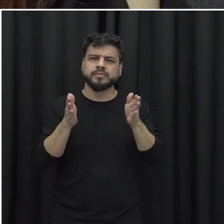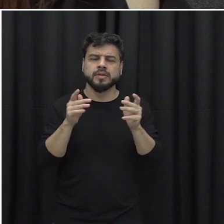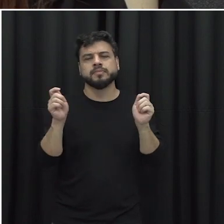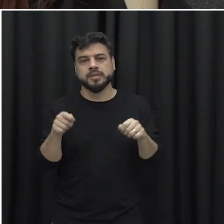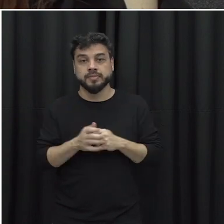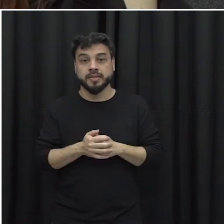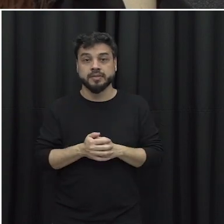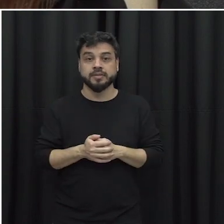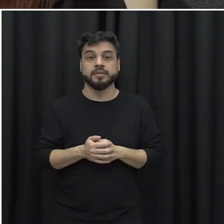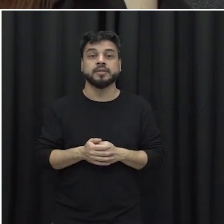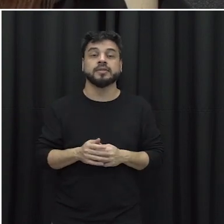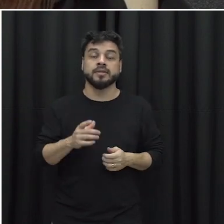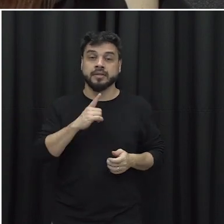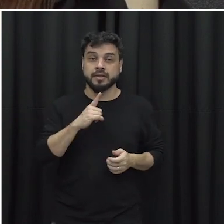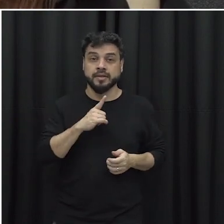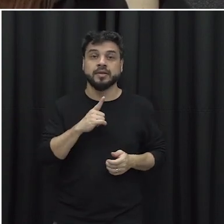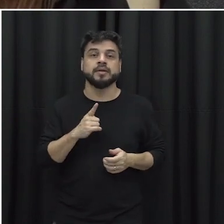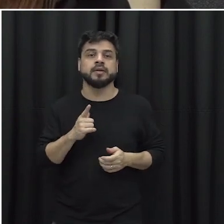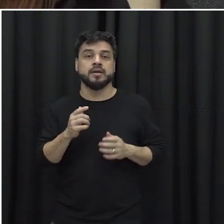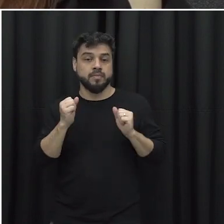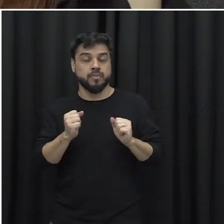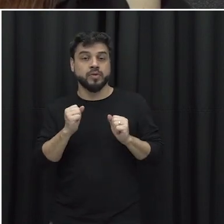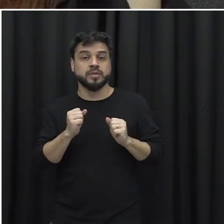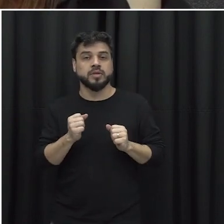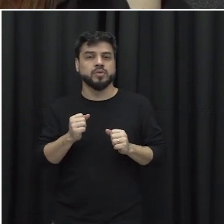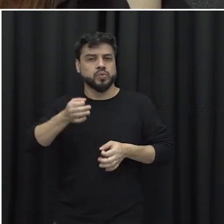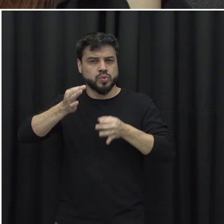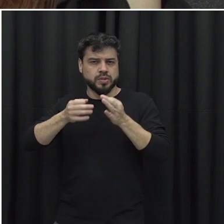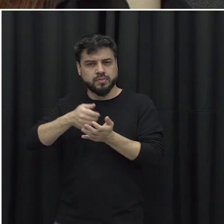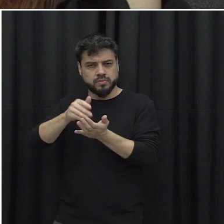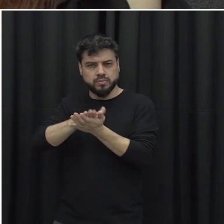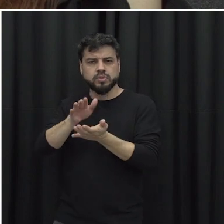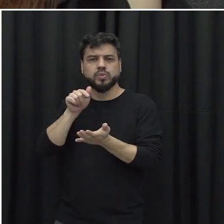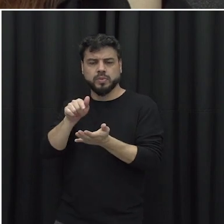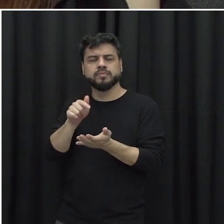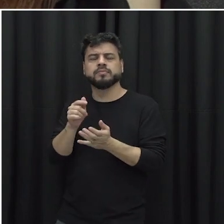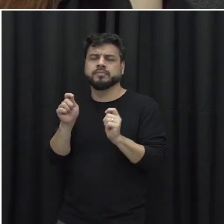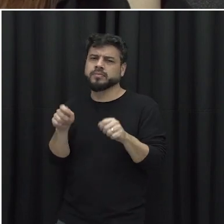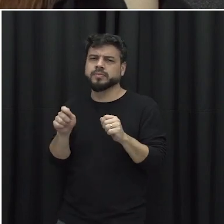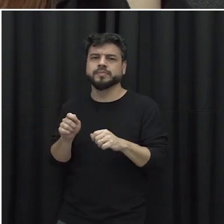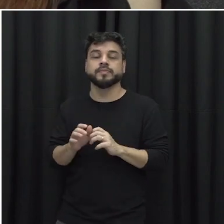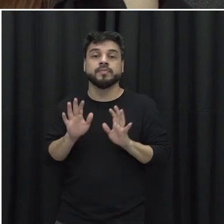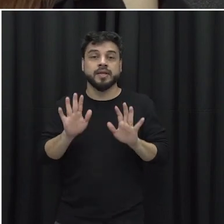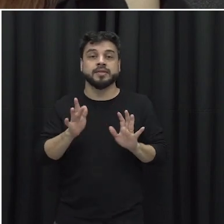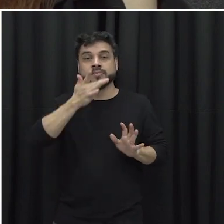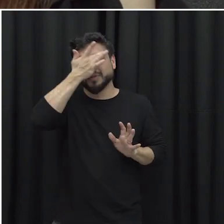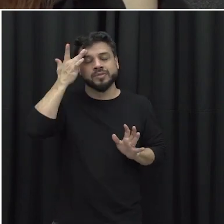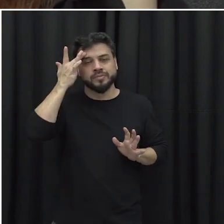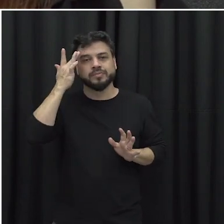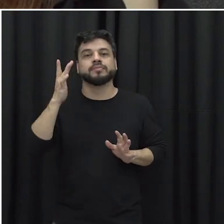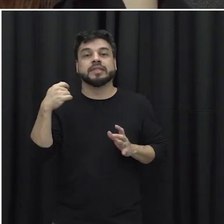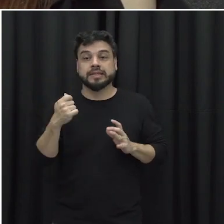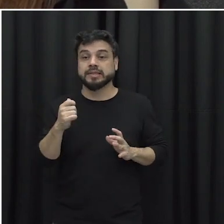da judicialização sempre é possível também, mas geralmente o paciente já precisa estar usando a medicação até para comprovar